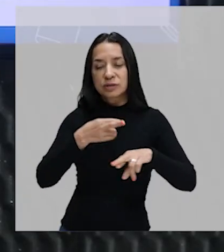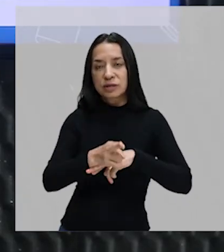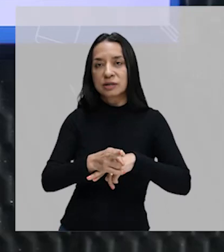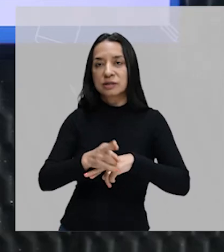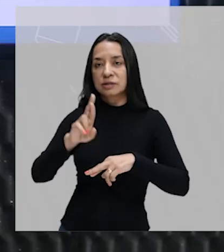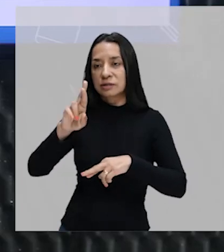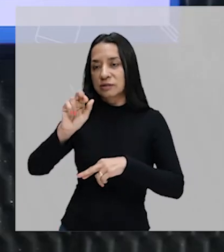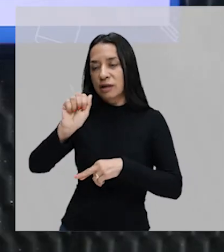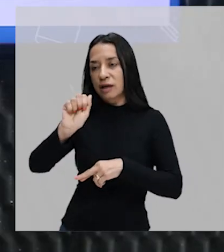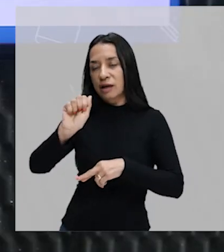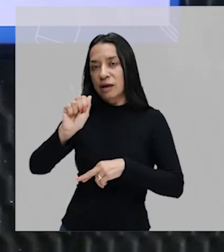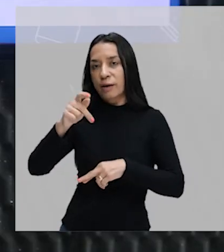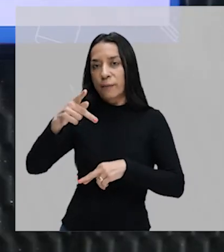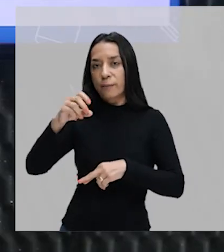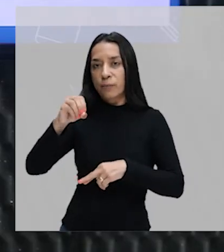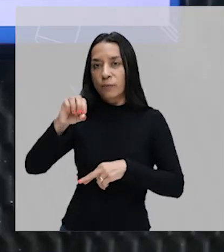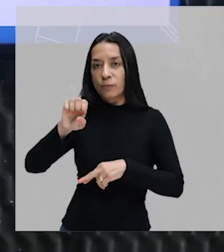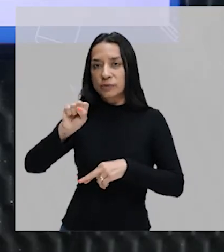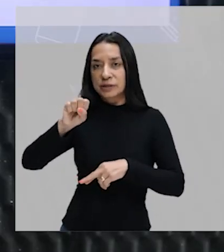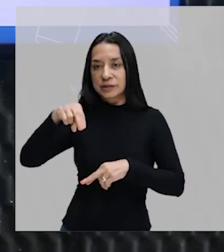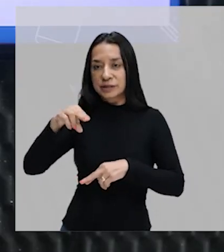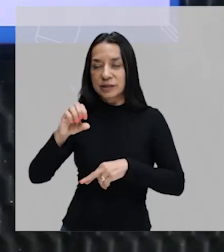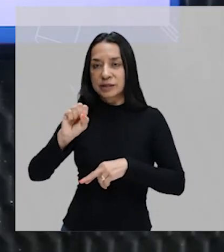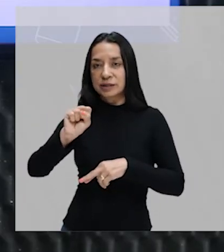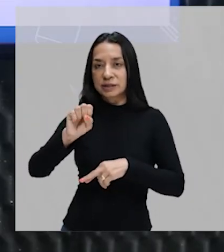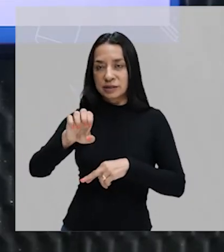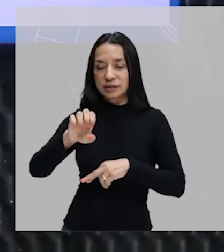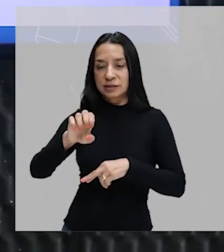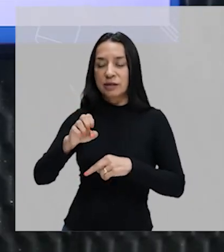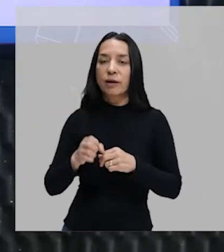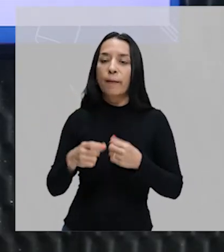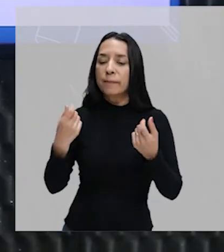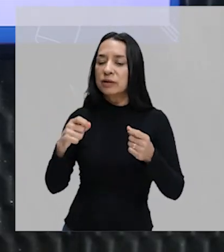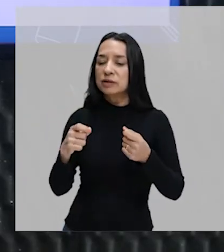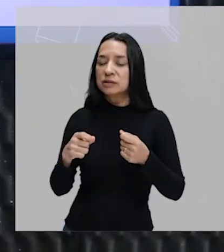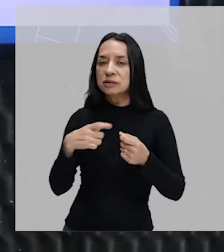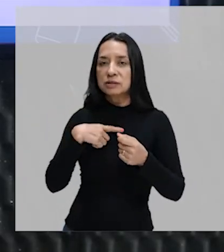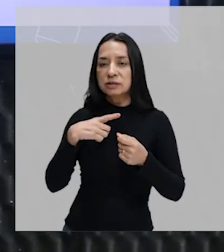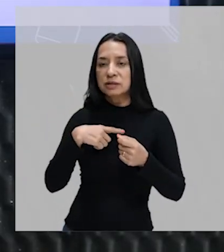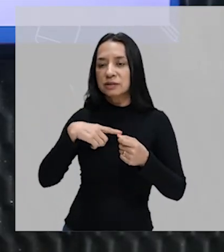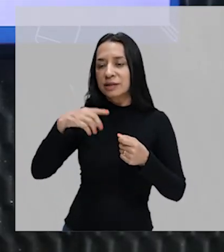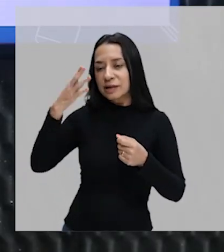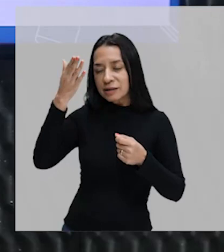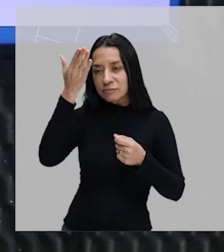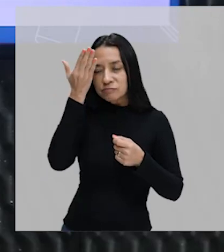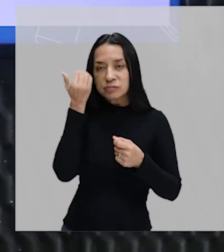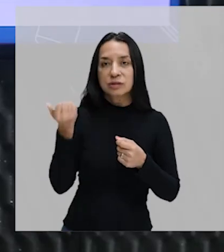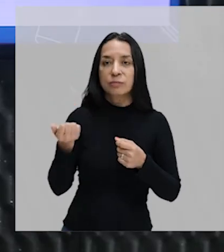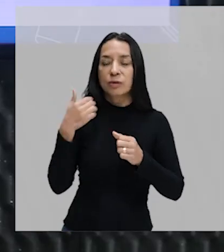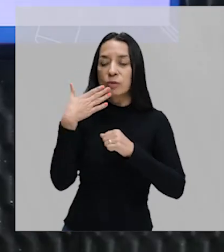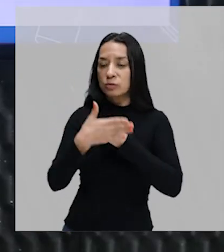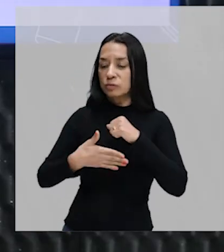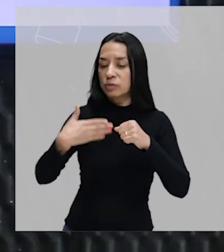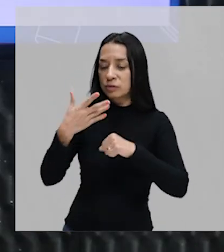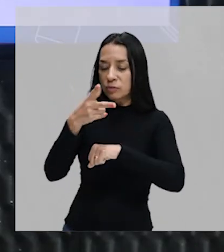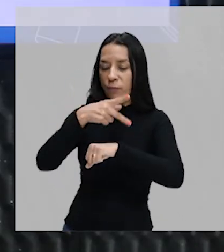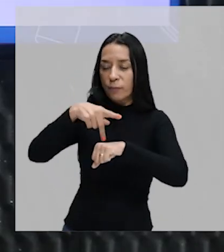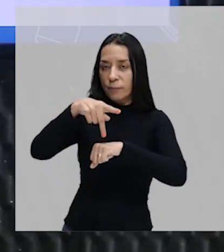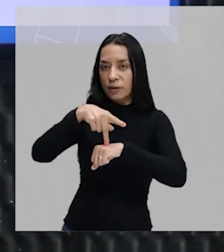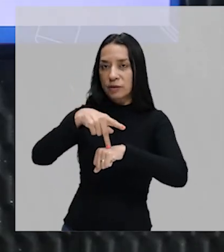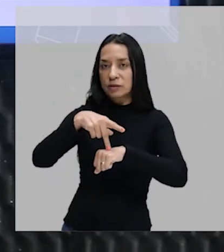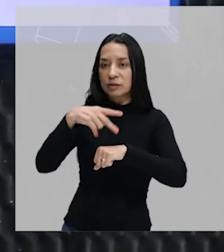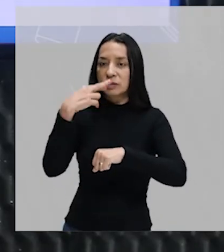saber, ter a noção, pelo menos, dos básicos, tá? Dos países mais importantes, dos países